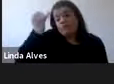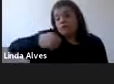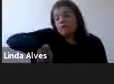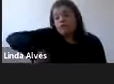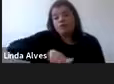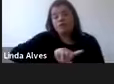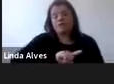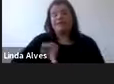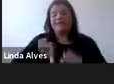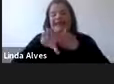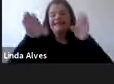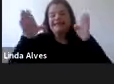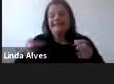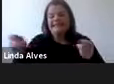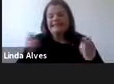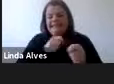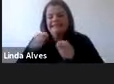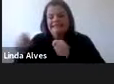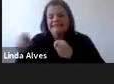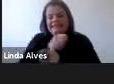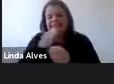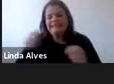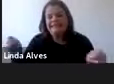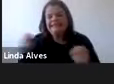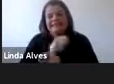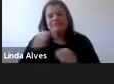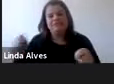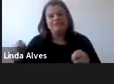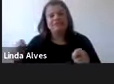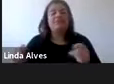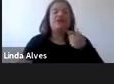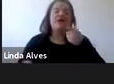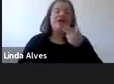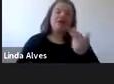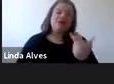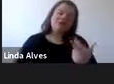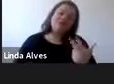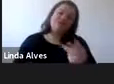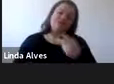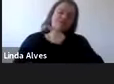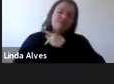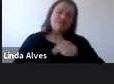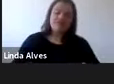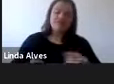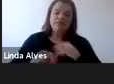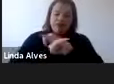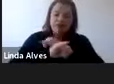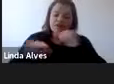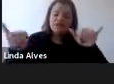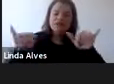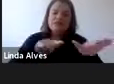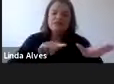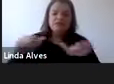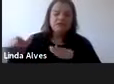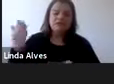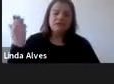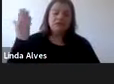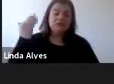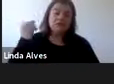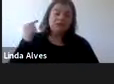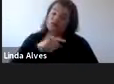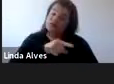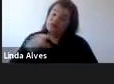está na mesa. Certo? Como o presidente disse no vídeo que ele enviou semana passada, divulgou, que é preciso cumprir o